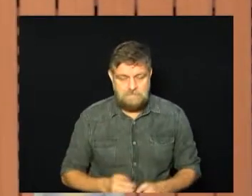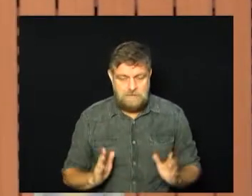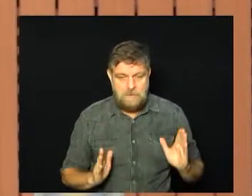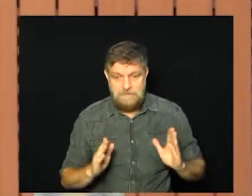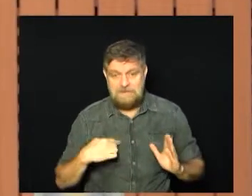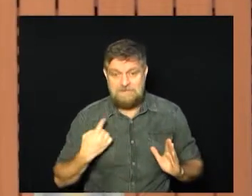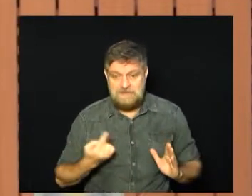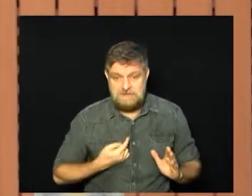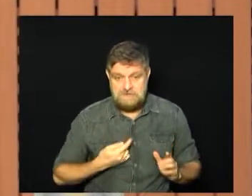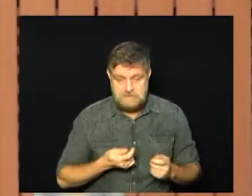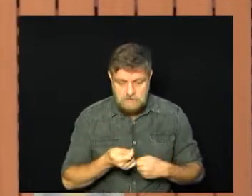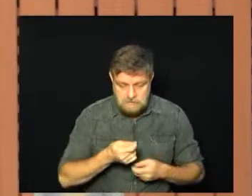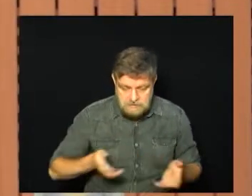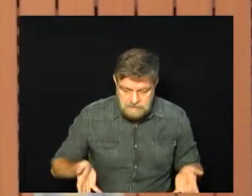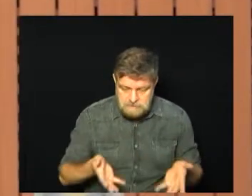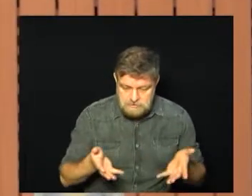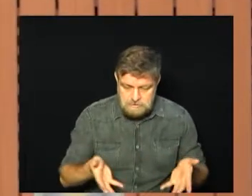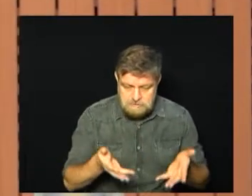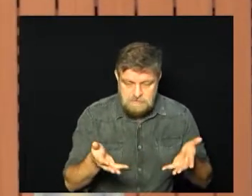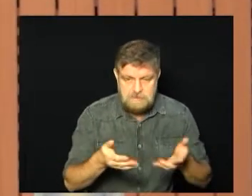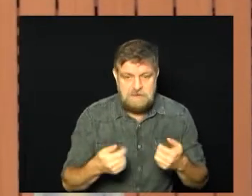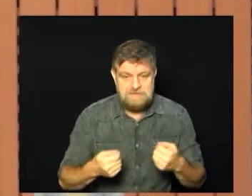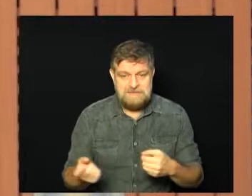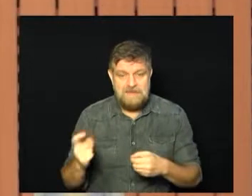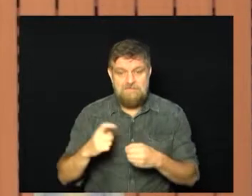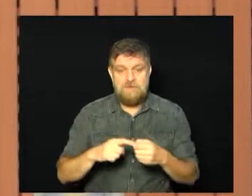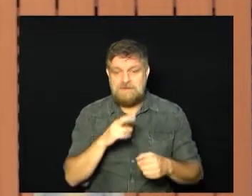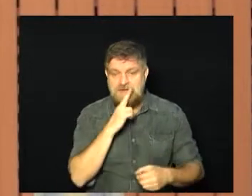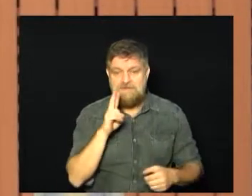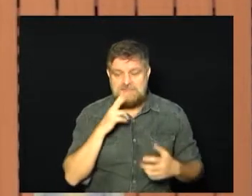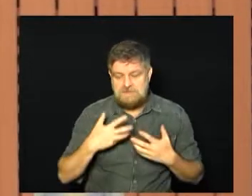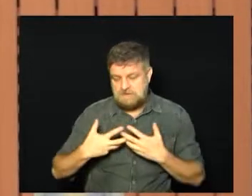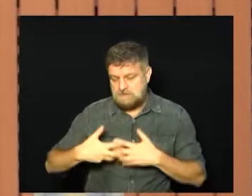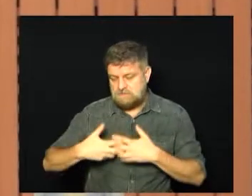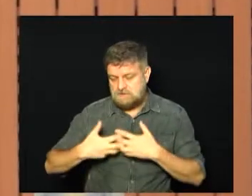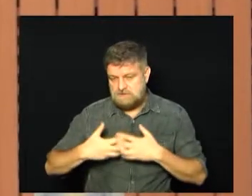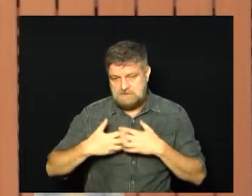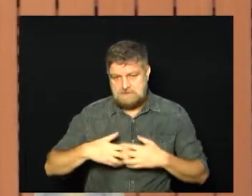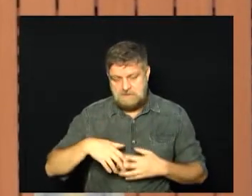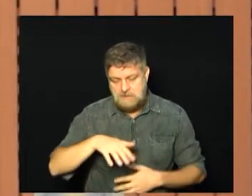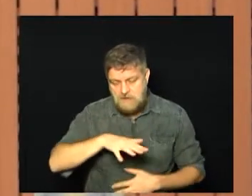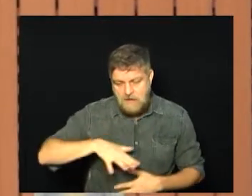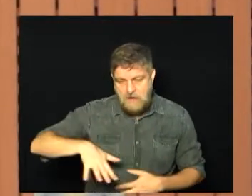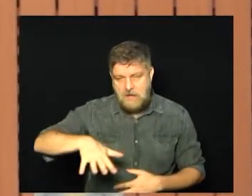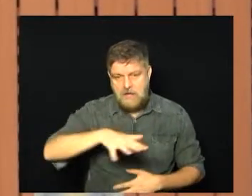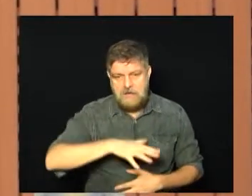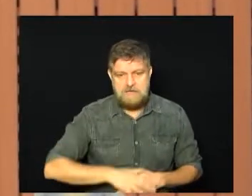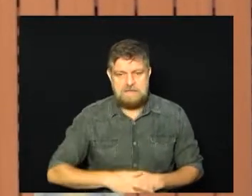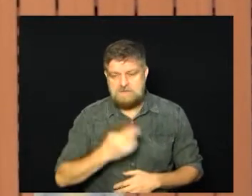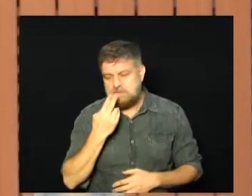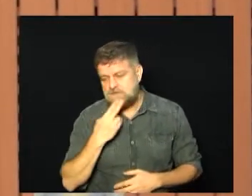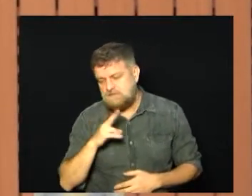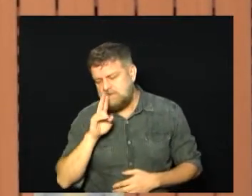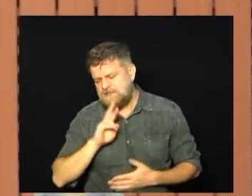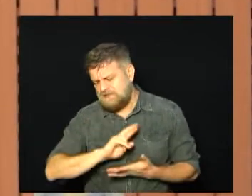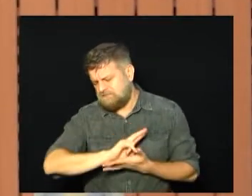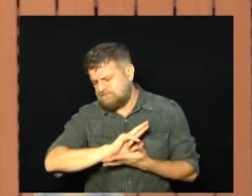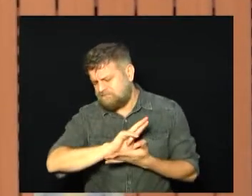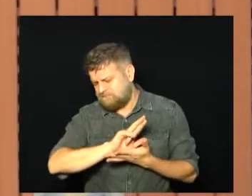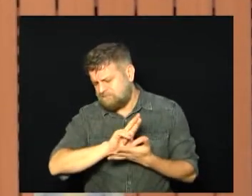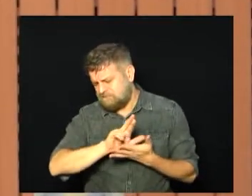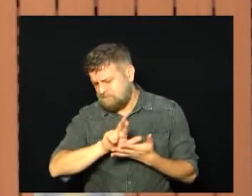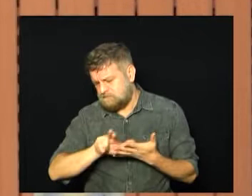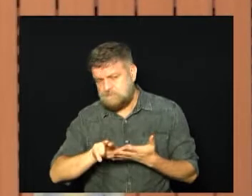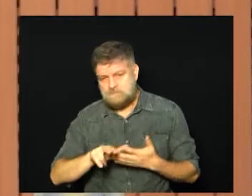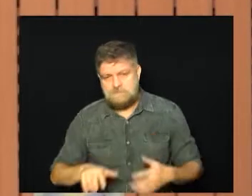a economia e retomada desses restaurantes e espaços comerciais, né, sorveterias e outros estabelecimentos.